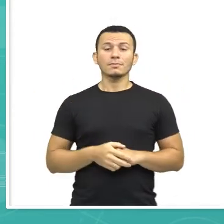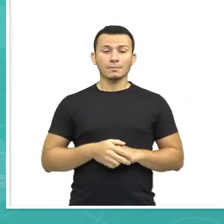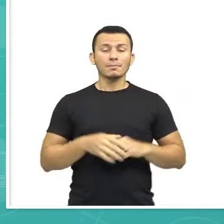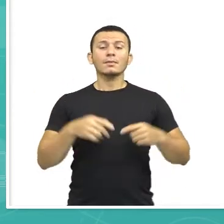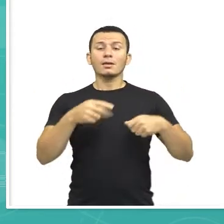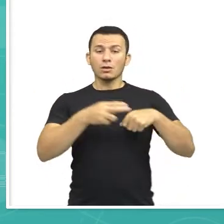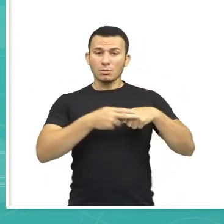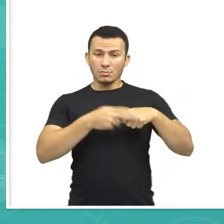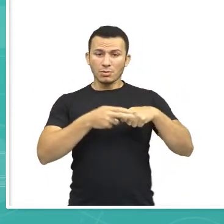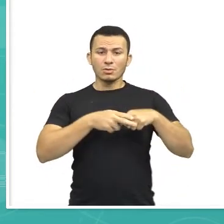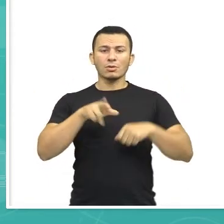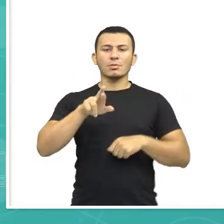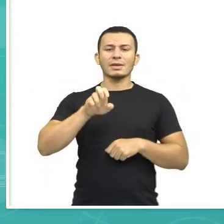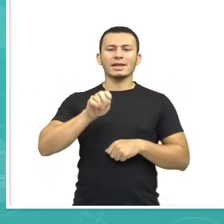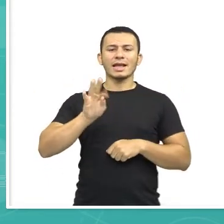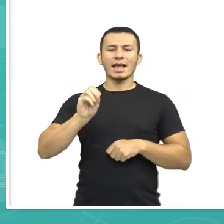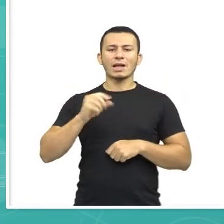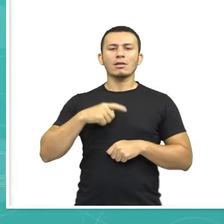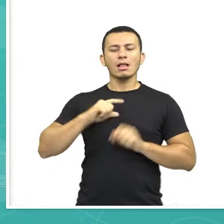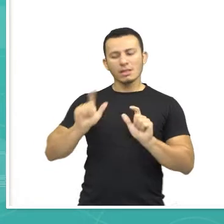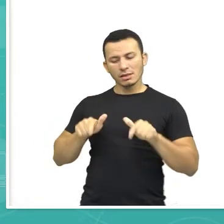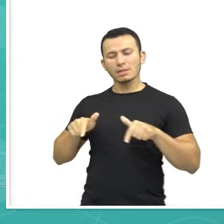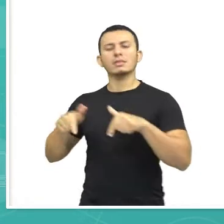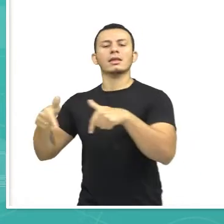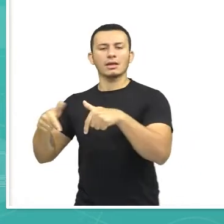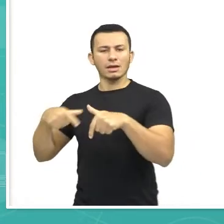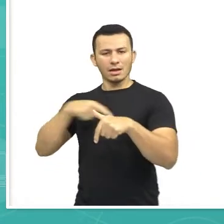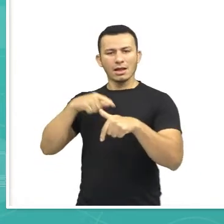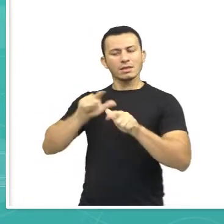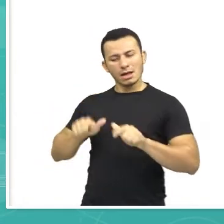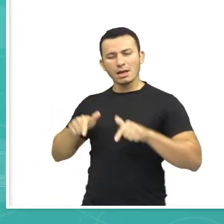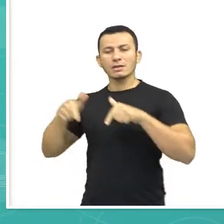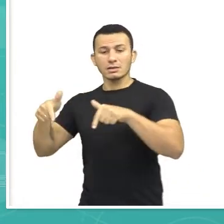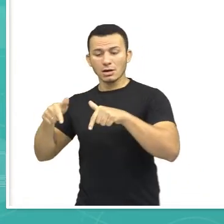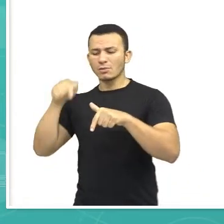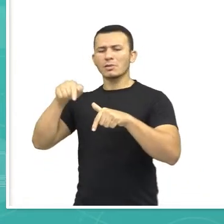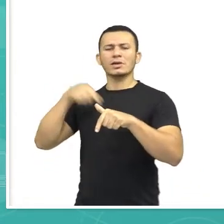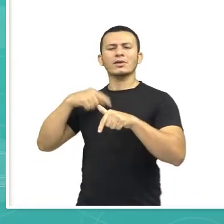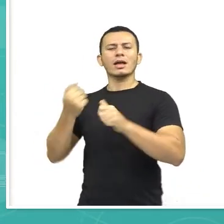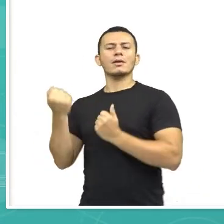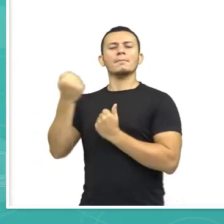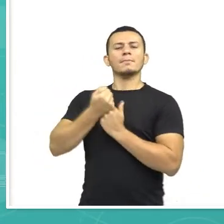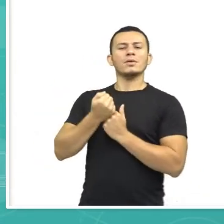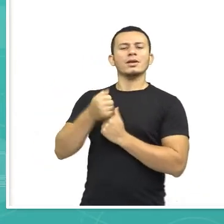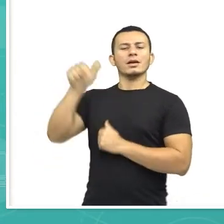ele pratica a ação. Olha só como ele está praticando a ação aqui, né? Ele faz papel de sujeito na oração.